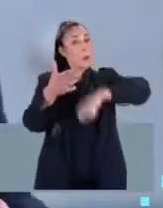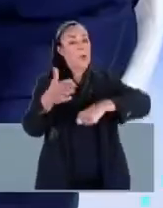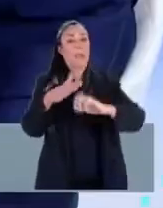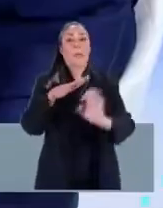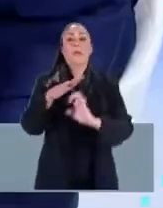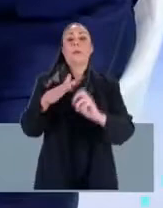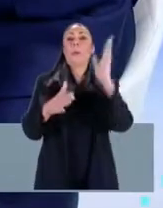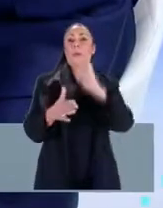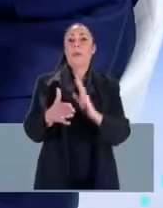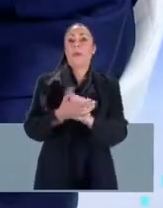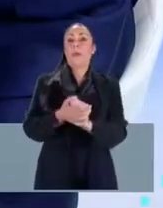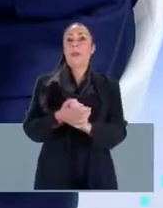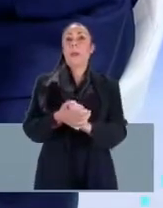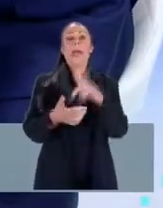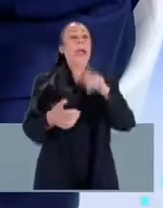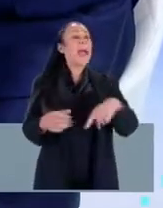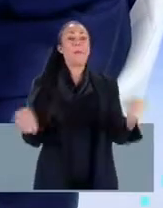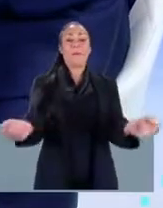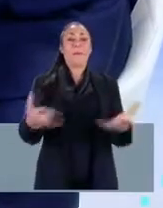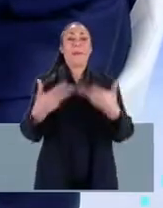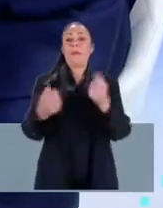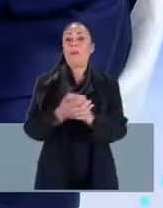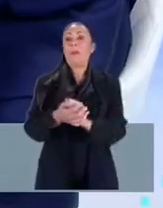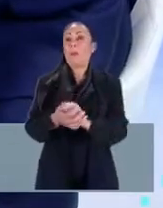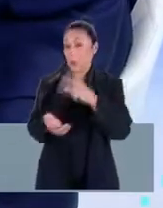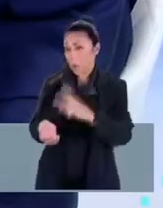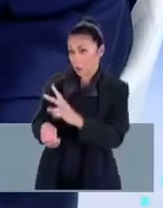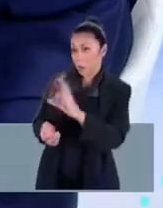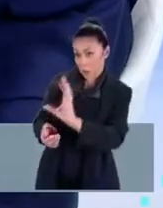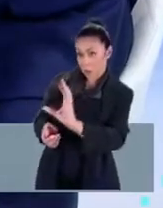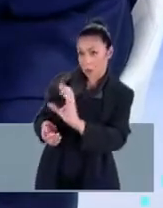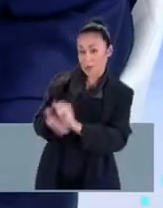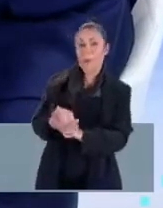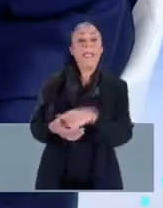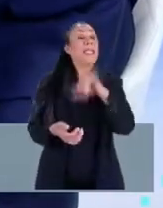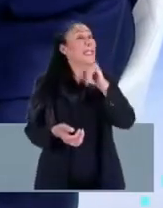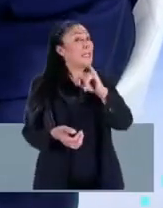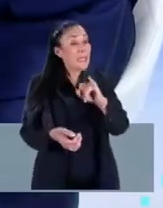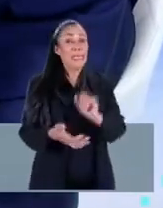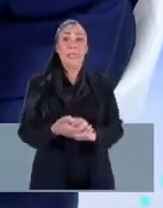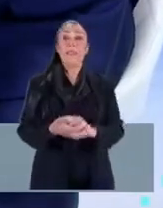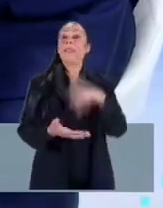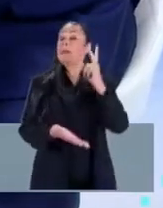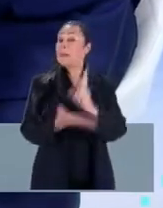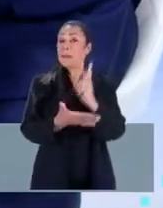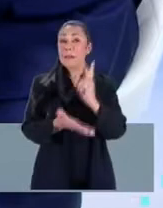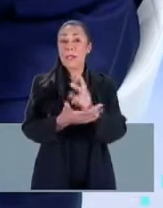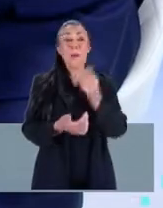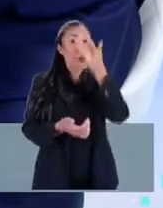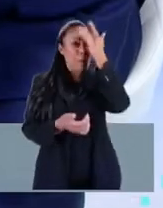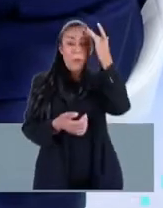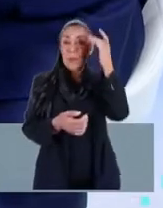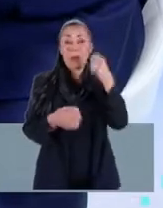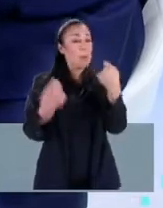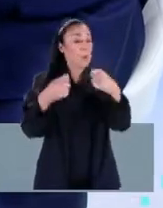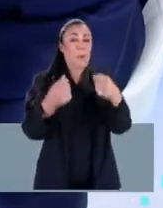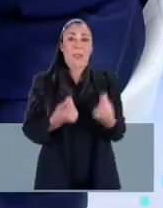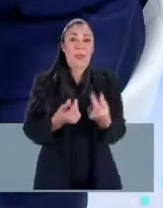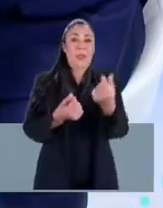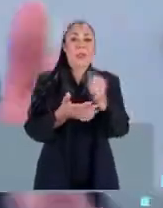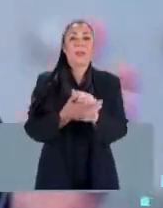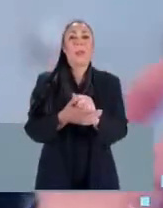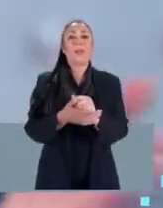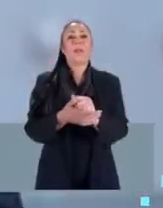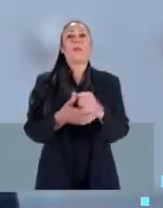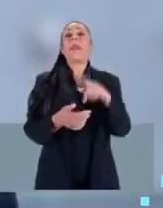brasileira. Isso é uma coisa extraordinária. Quer dizer que isso vai continuar. Veja, se alguém precisar, muitas vezes ninguém vai precisar de dinheiro. Os